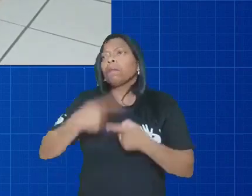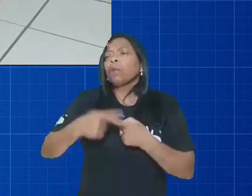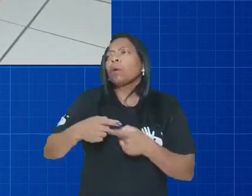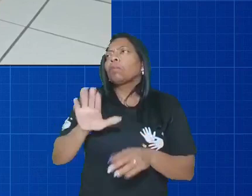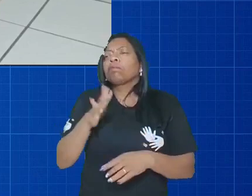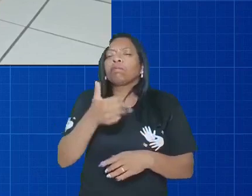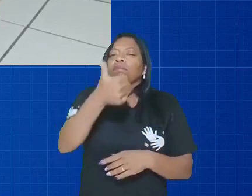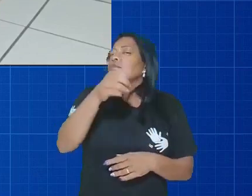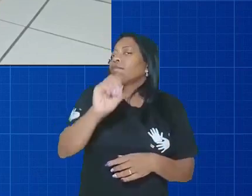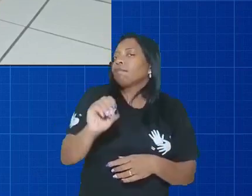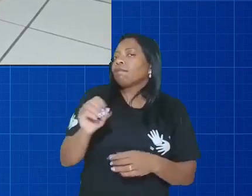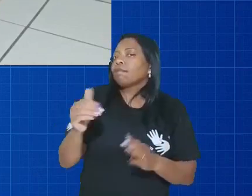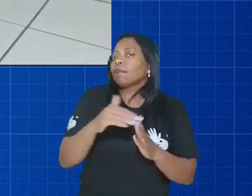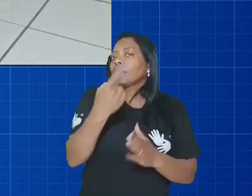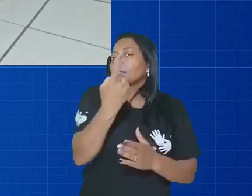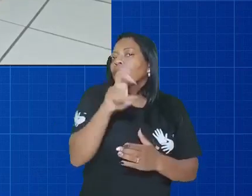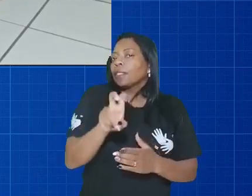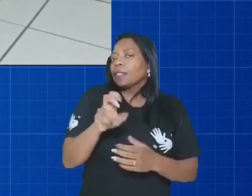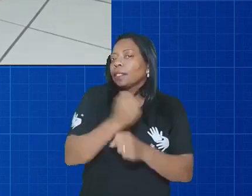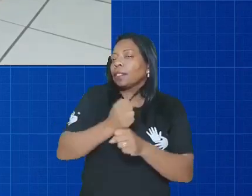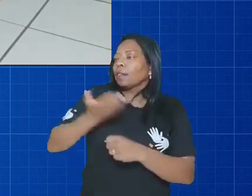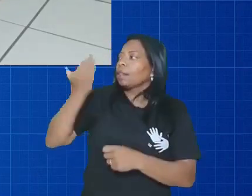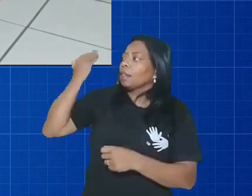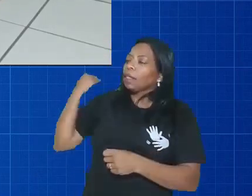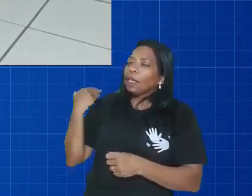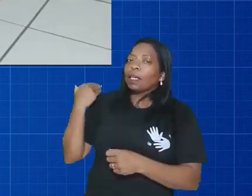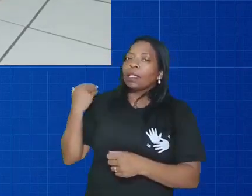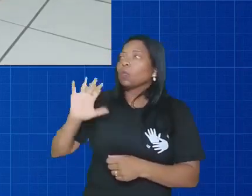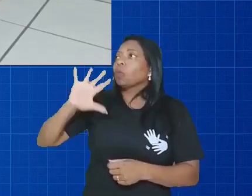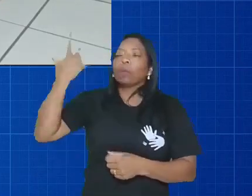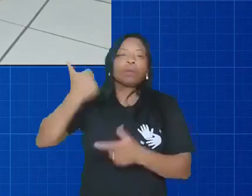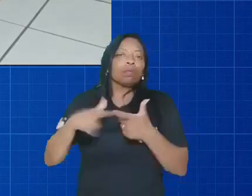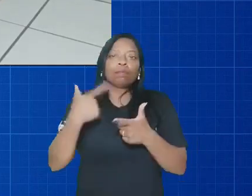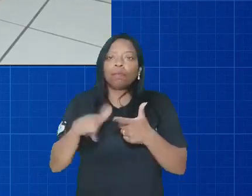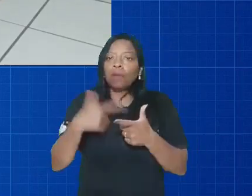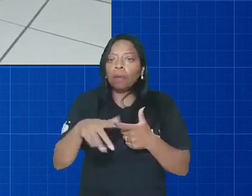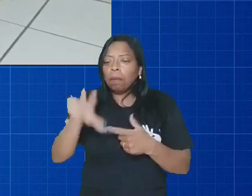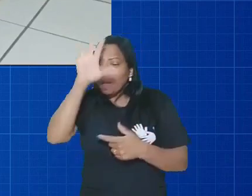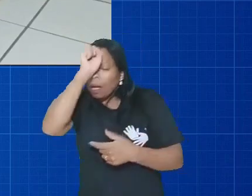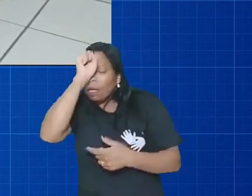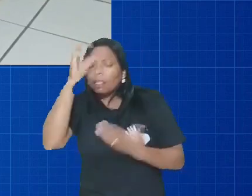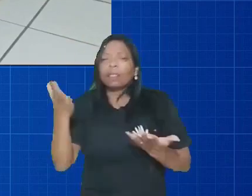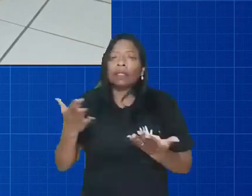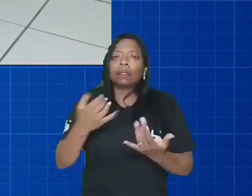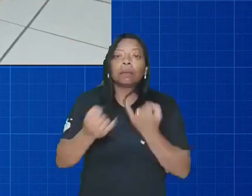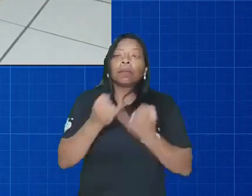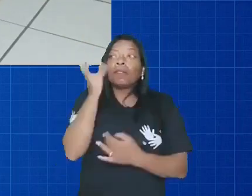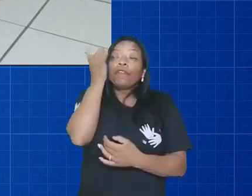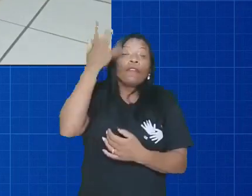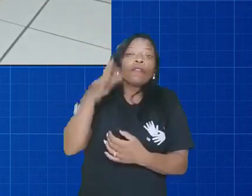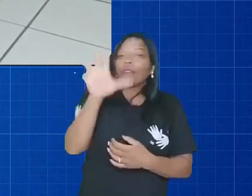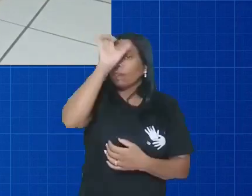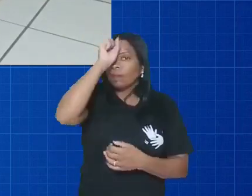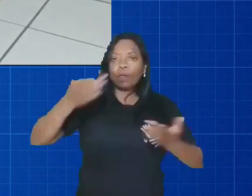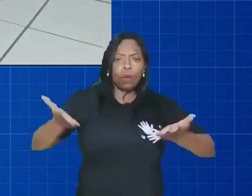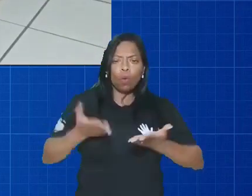10, 15 anos não aparecia tanto? Por que os problemas na aprendizagem parece que não eram tão intensos quanto está